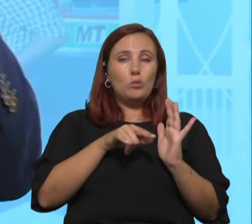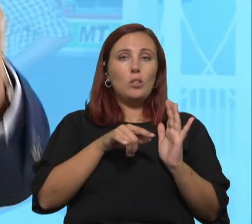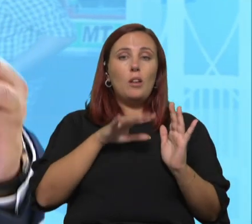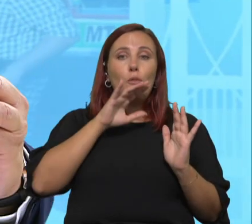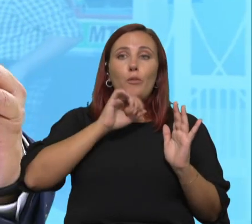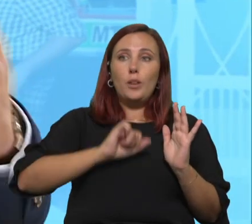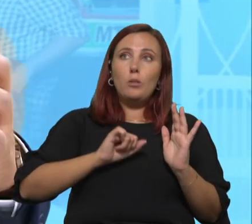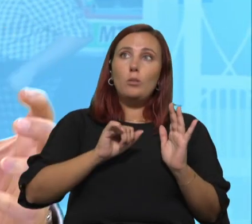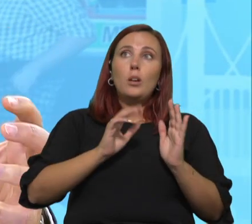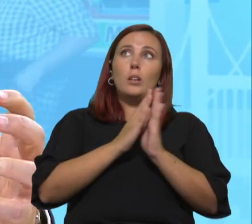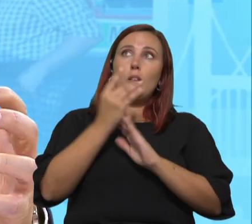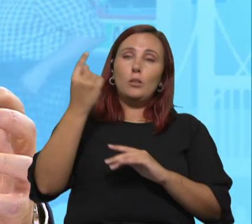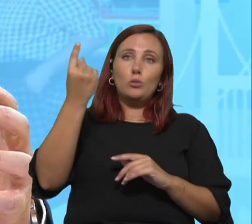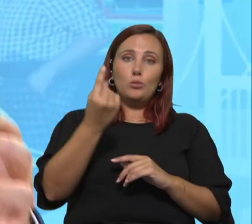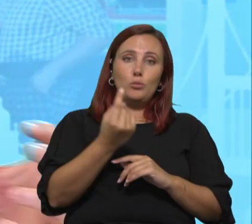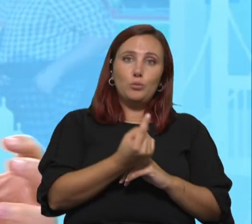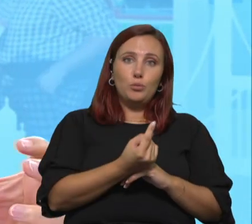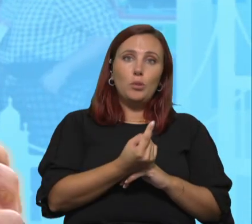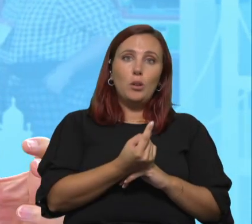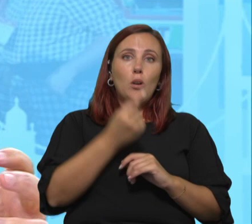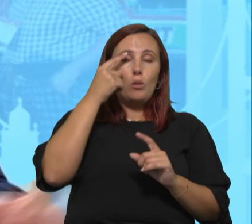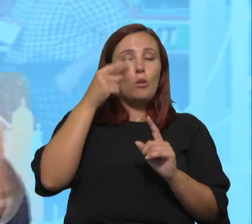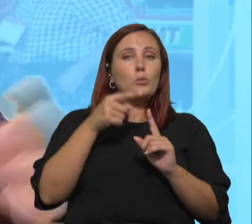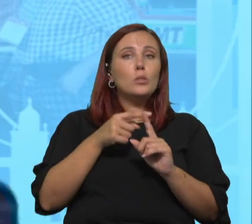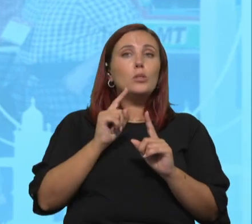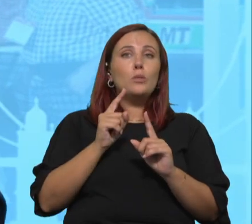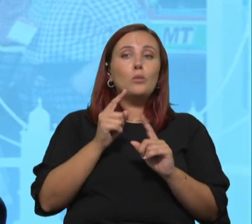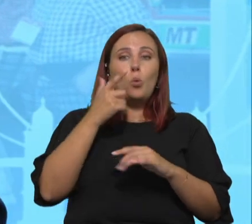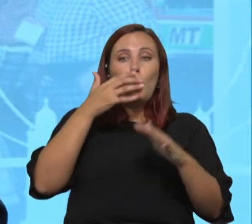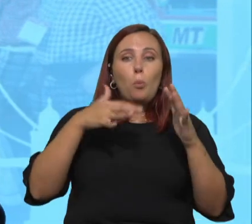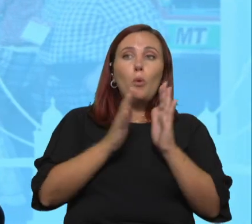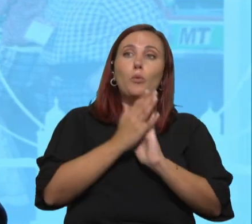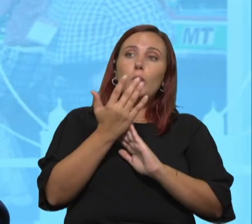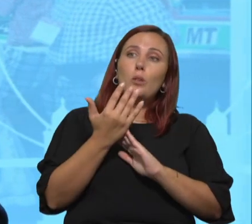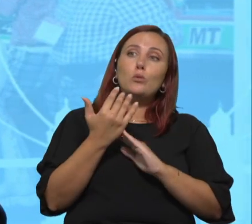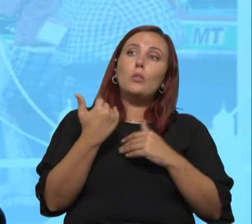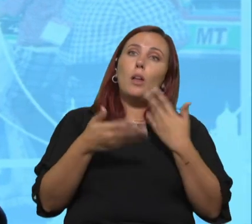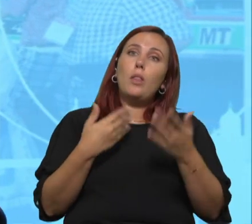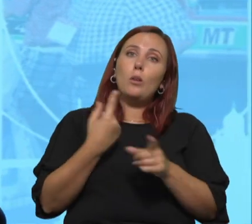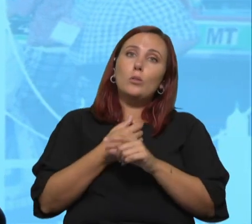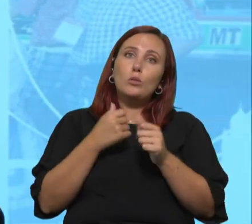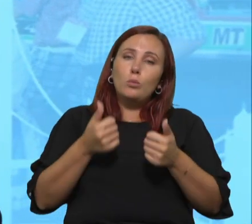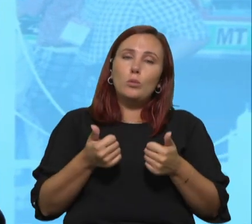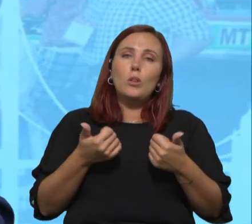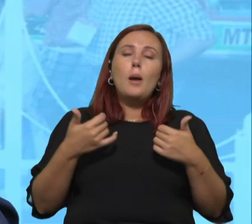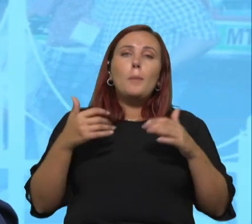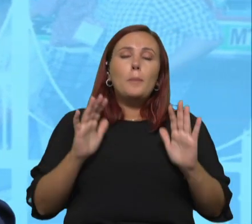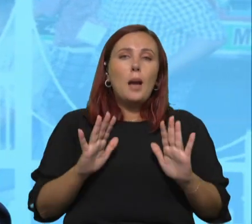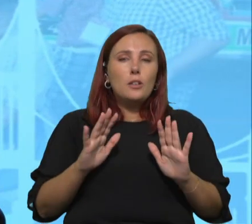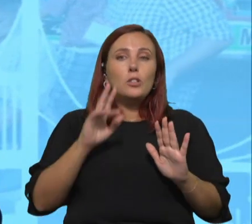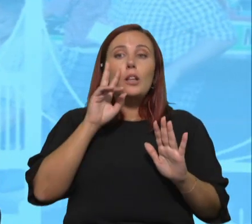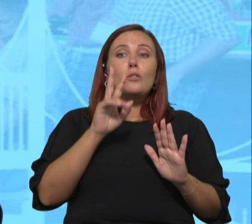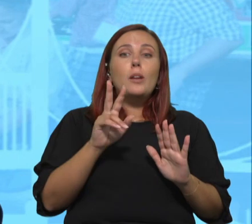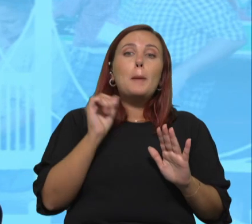Deus vai mandar para que seja possível que o povo de Deus dê bom fruto. E o que nós vamos ver é que eles